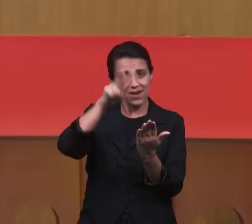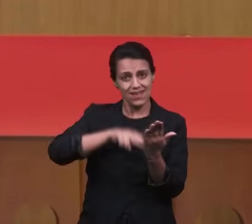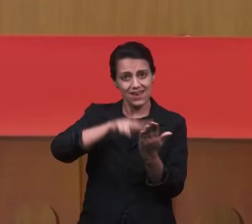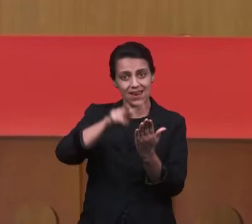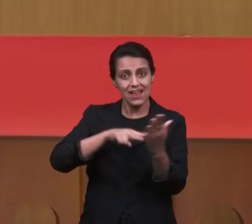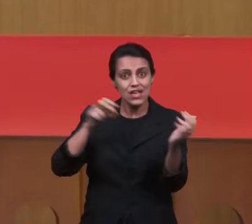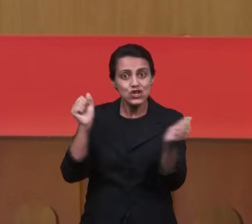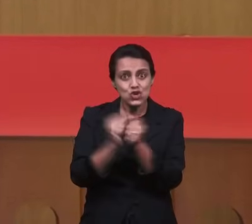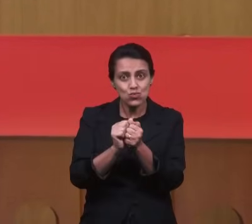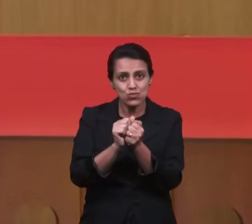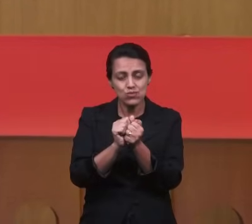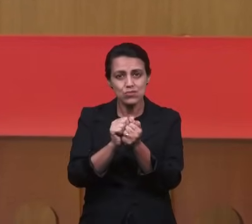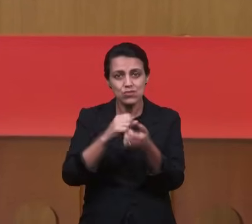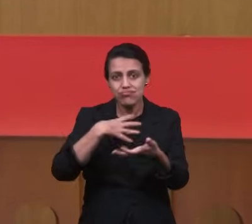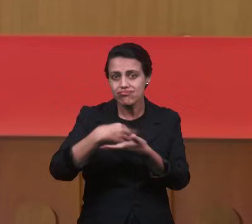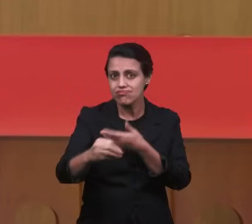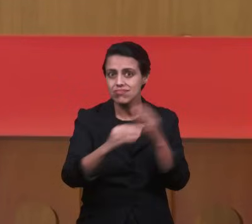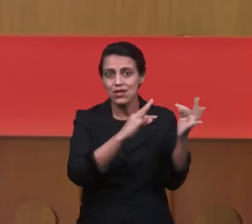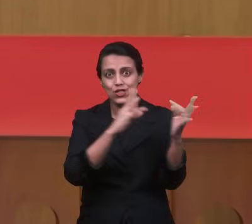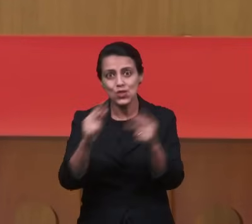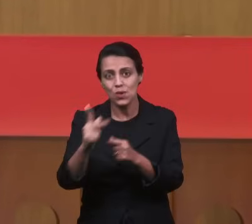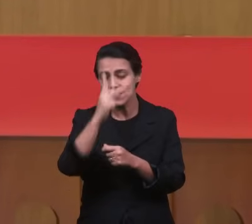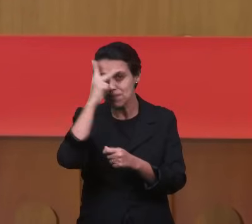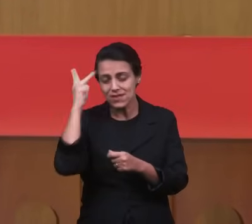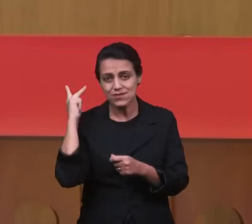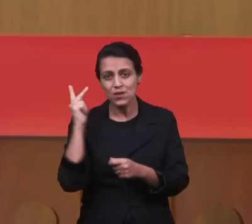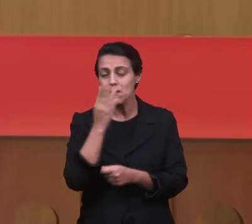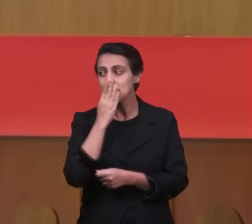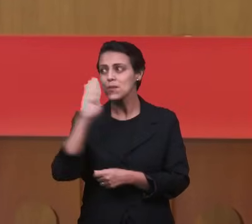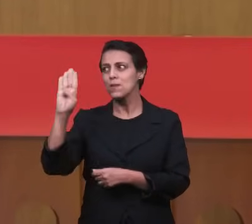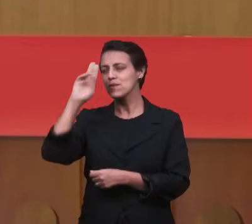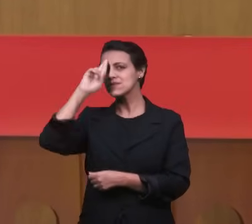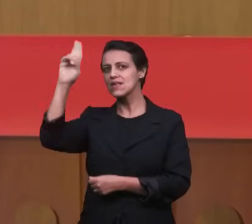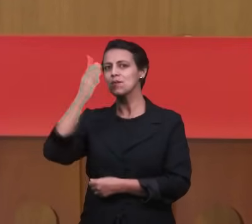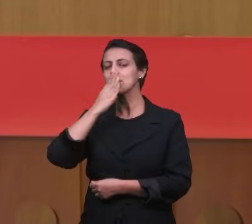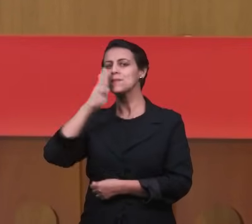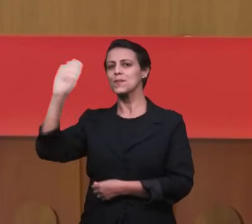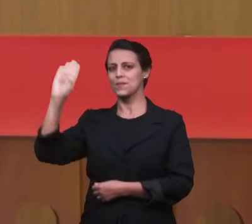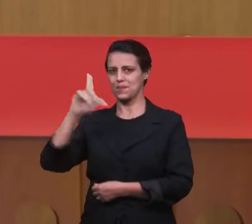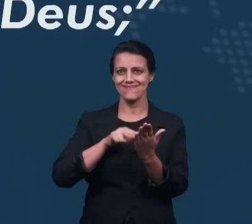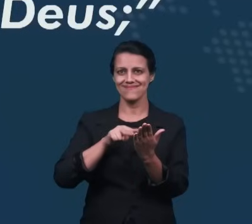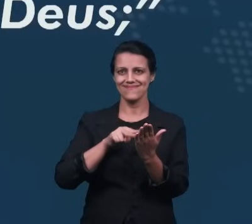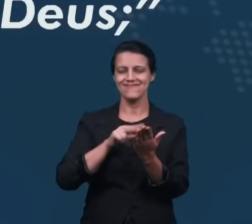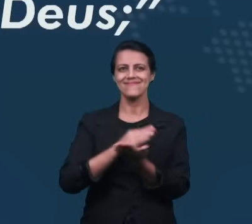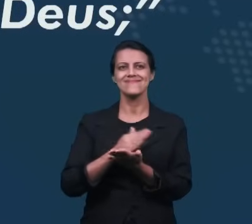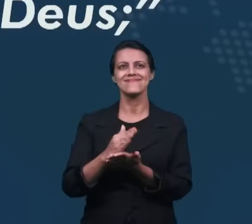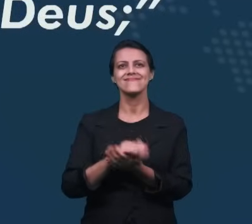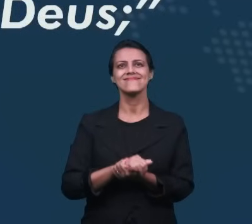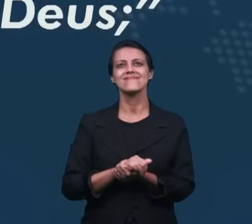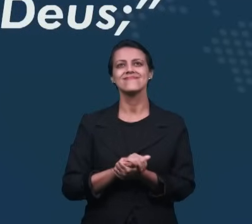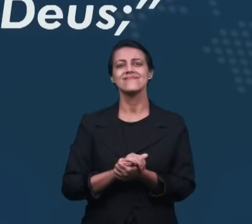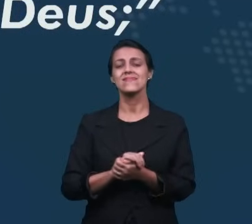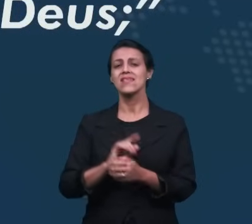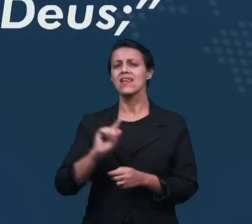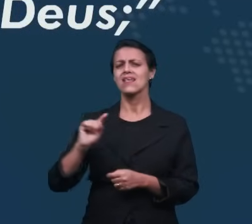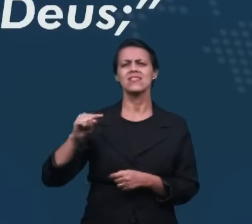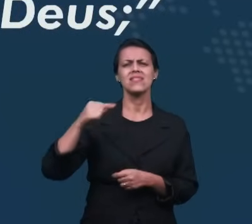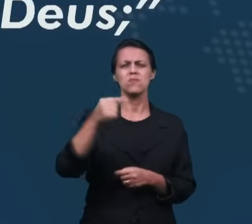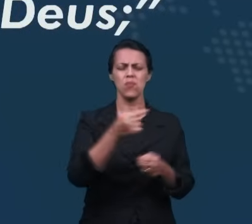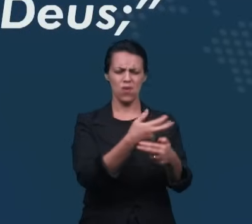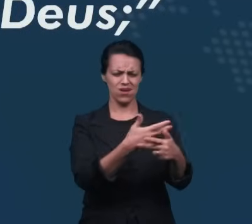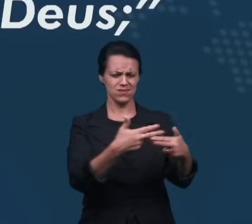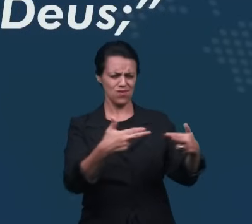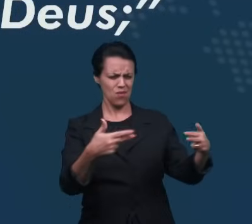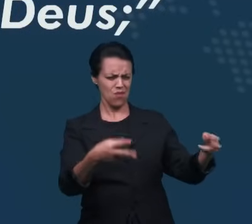são as promessas do Senhor para todos que estão aqui e para todos nós. Vamos lá? E depois dessas